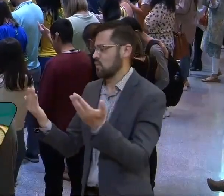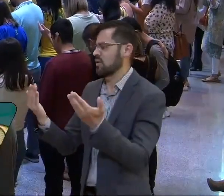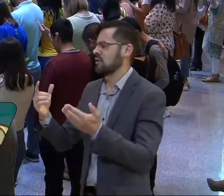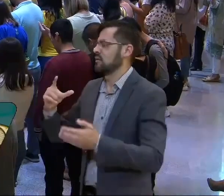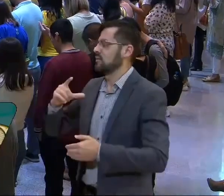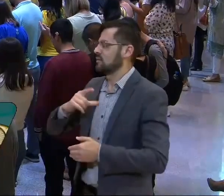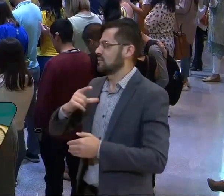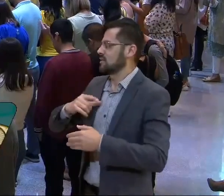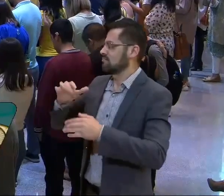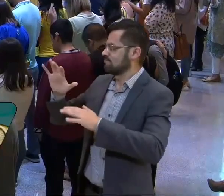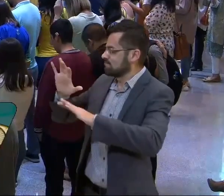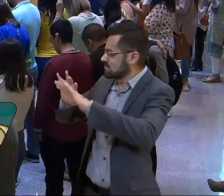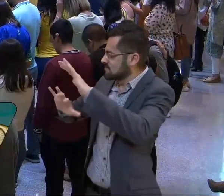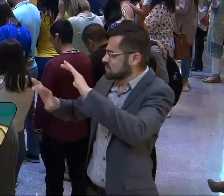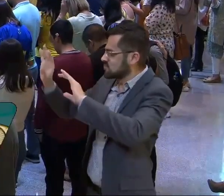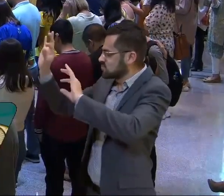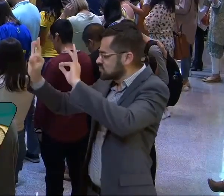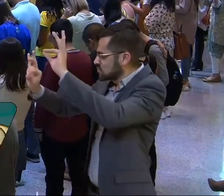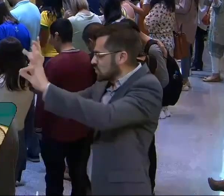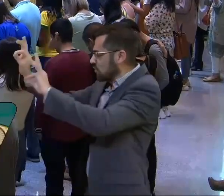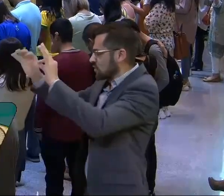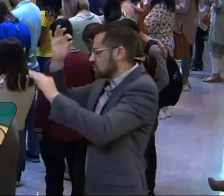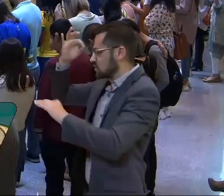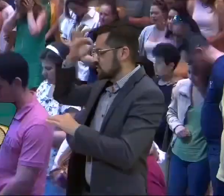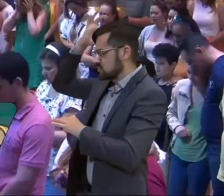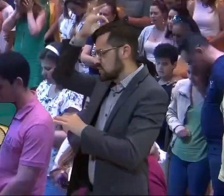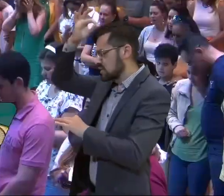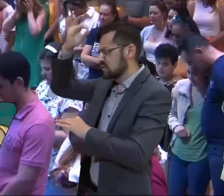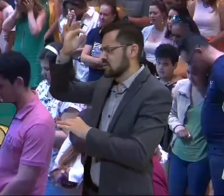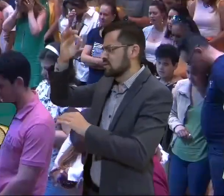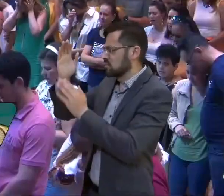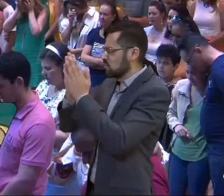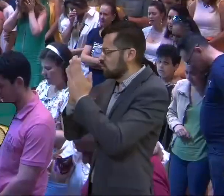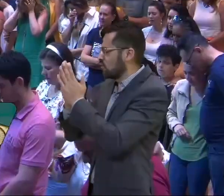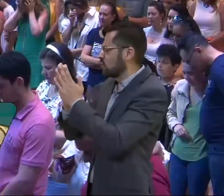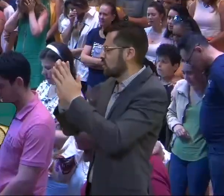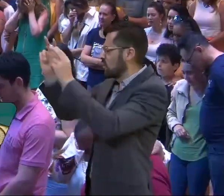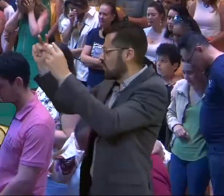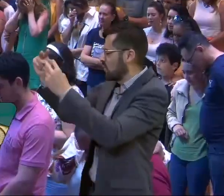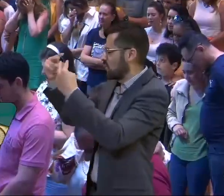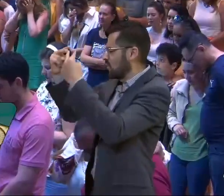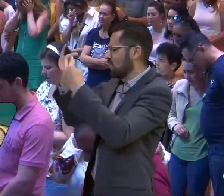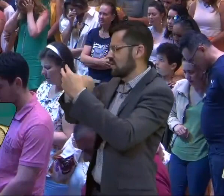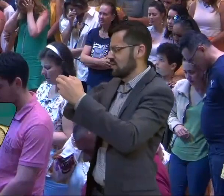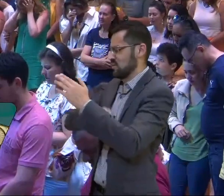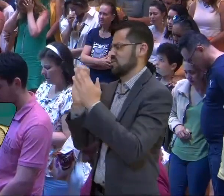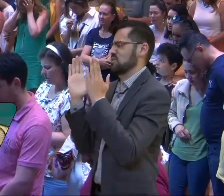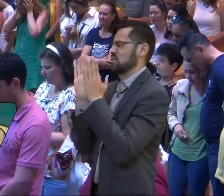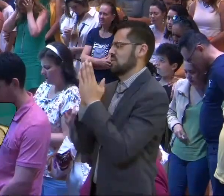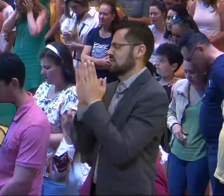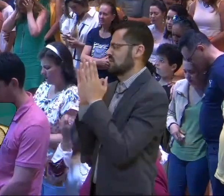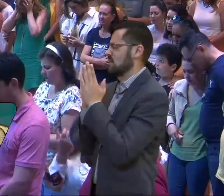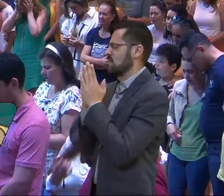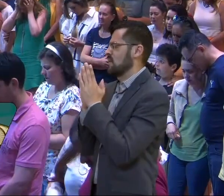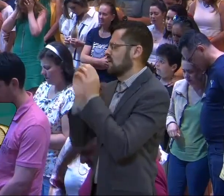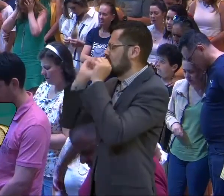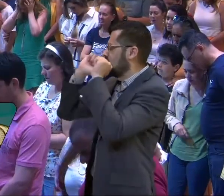um mover do Senhor sobre a vida deles. Escuta, Deus, a nossa oração e